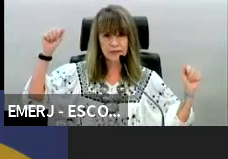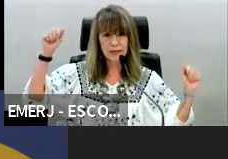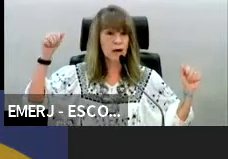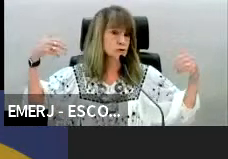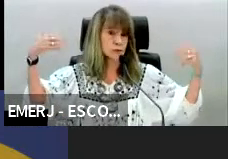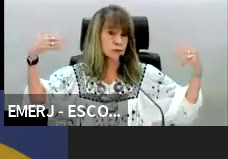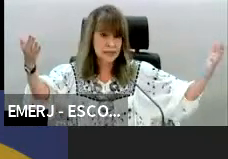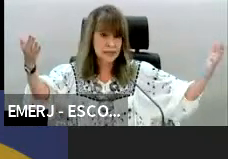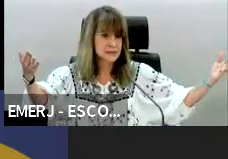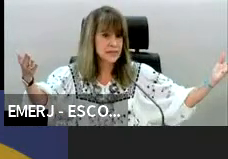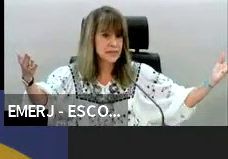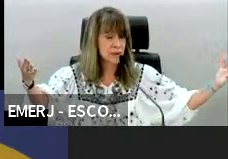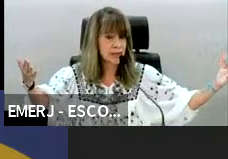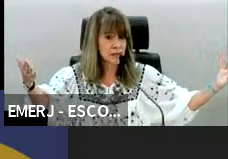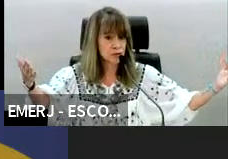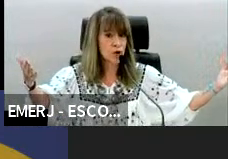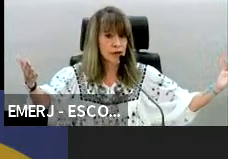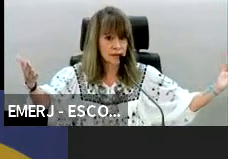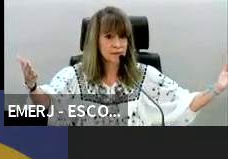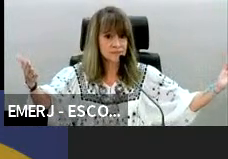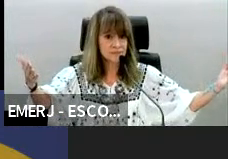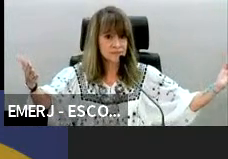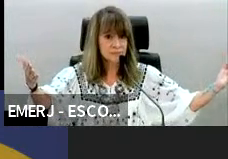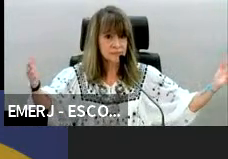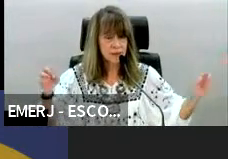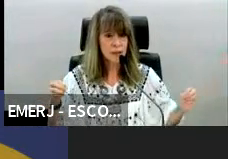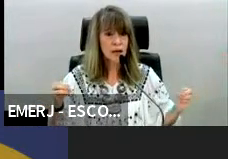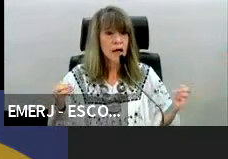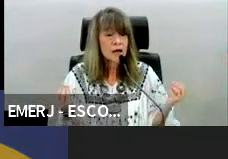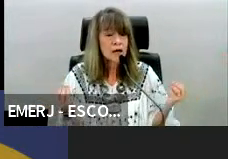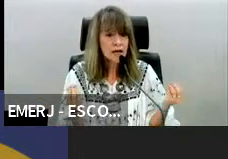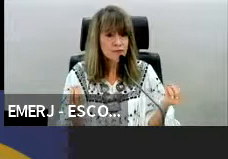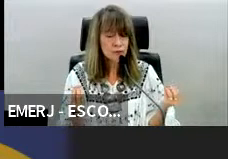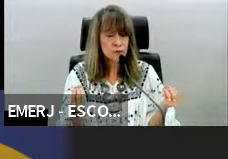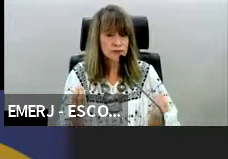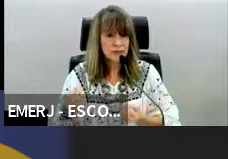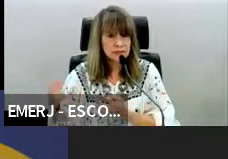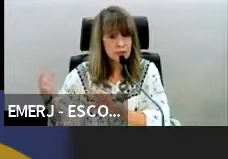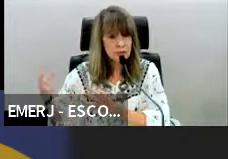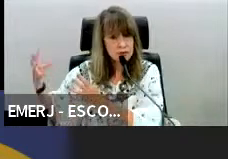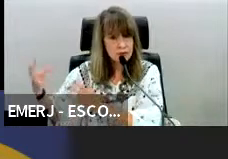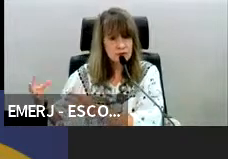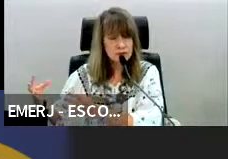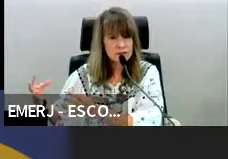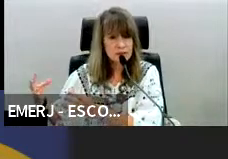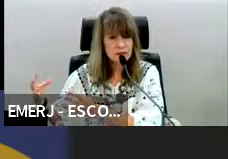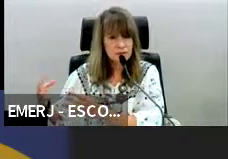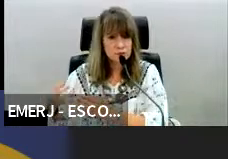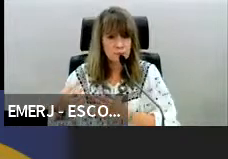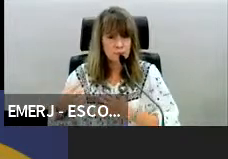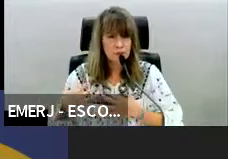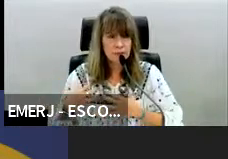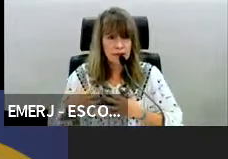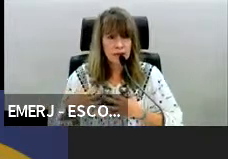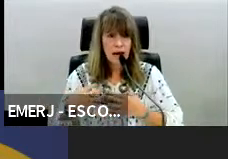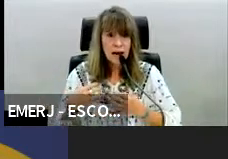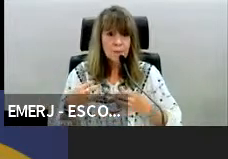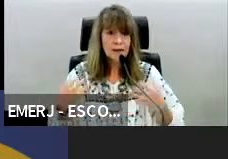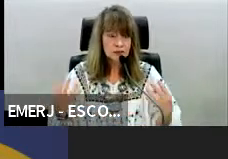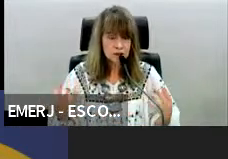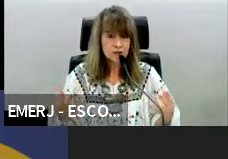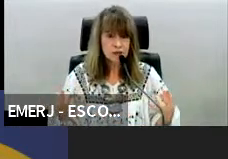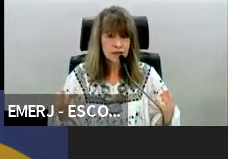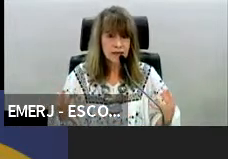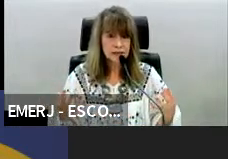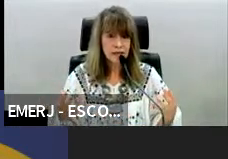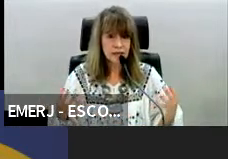enriquecimento sem causa e uma indenização irrisória. Eu levo em consideração a condição financeira da vítima, porque, a